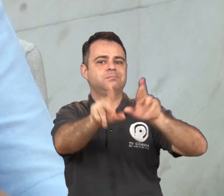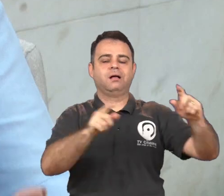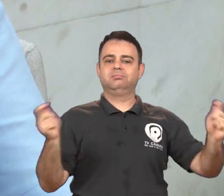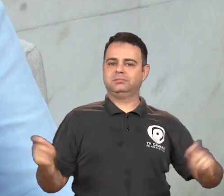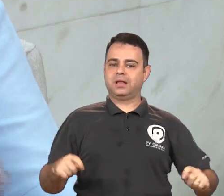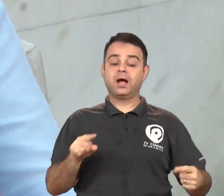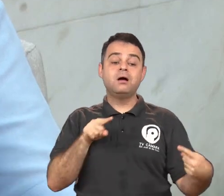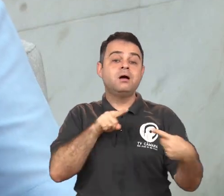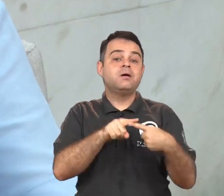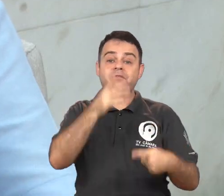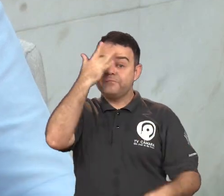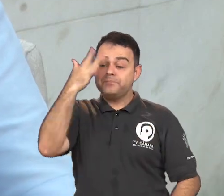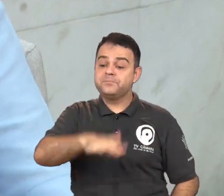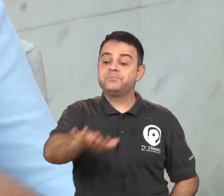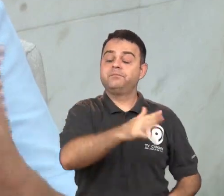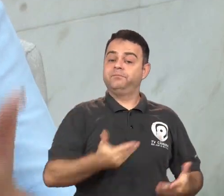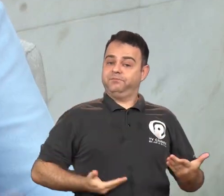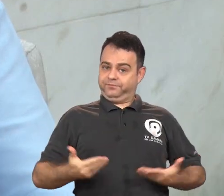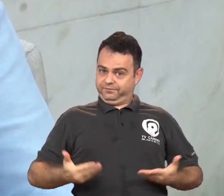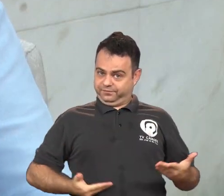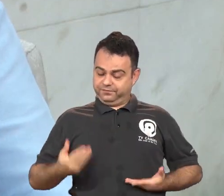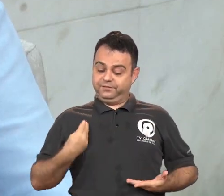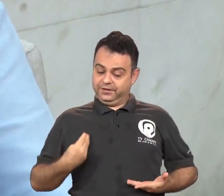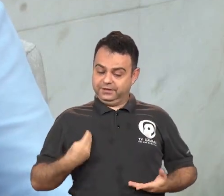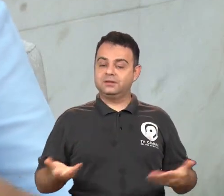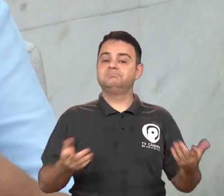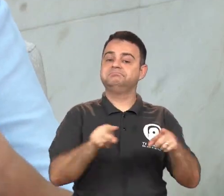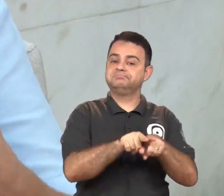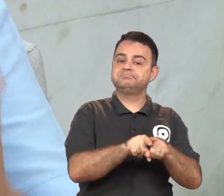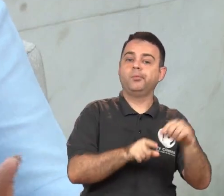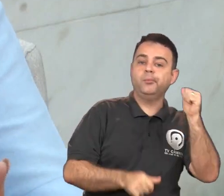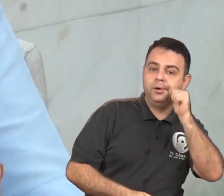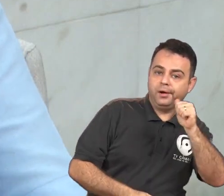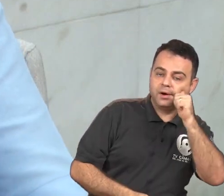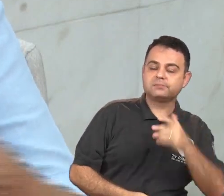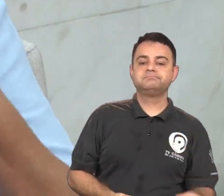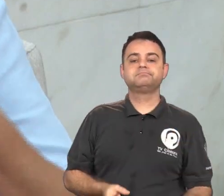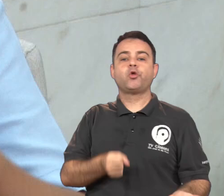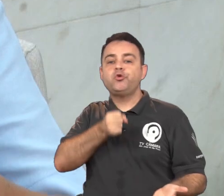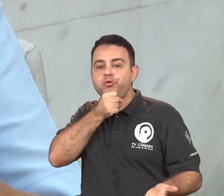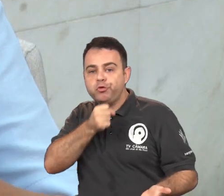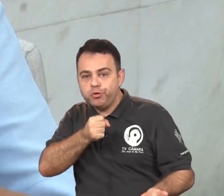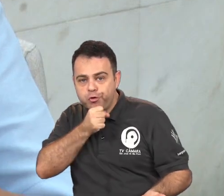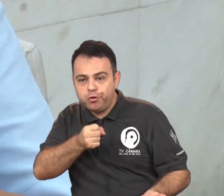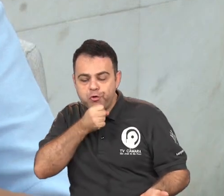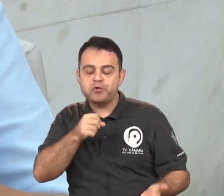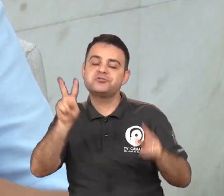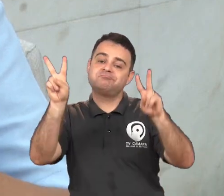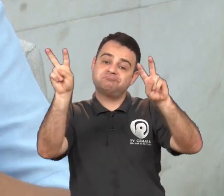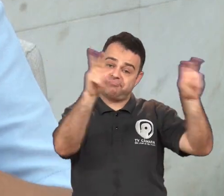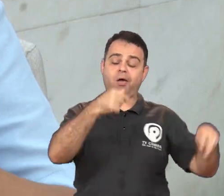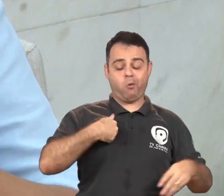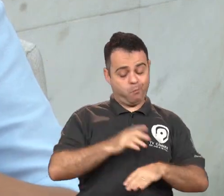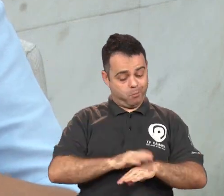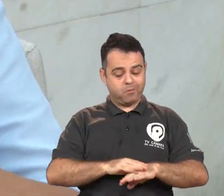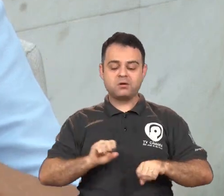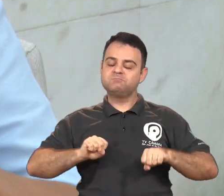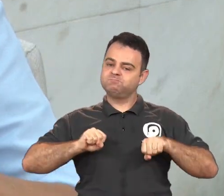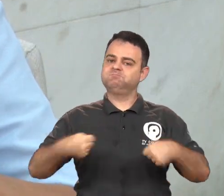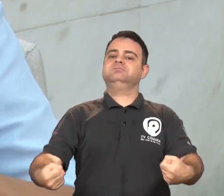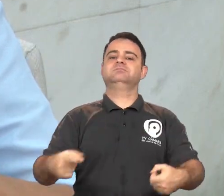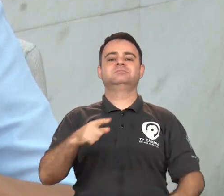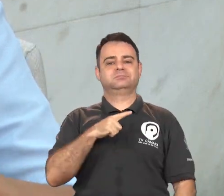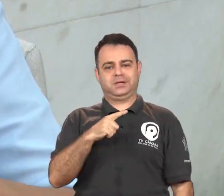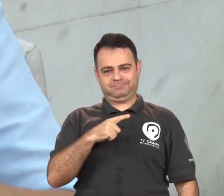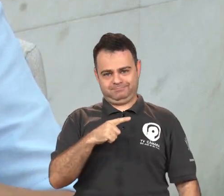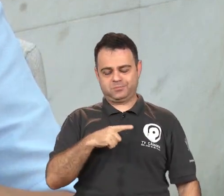muito a vida dos trabalhadores, das mulheres, dos idosos, que é as nossas pautas, né, principalmente.